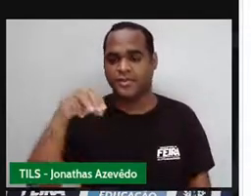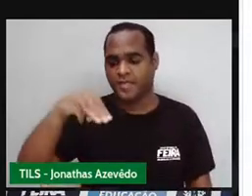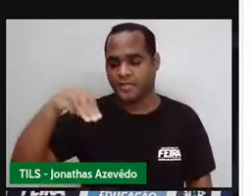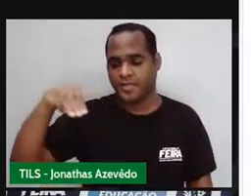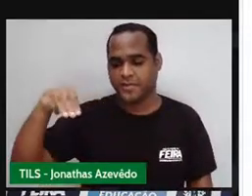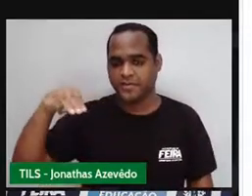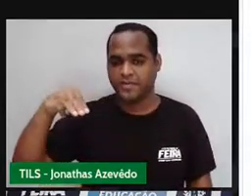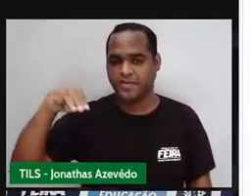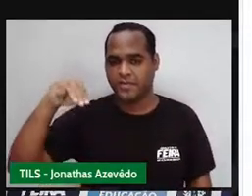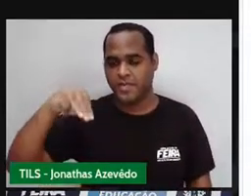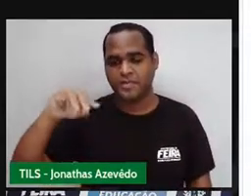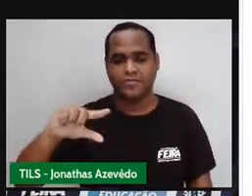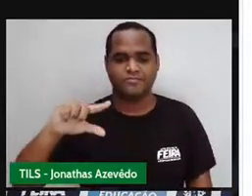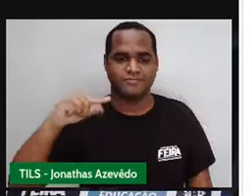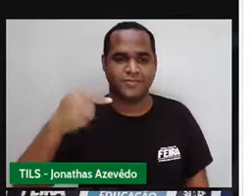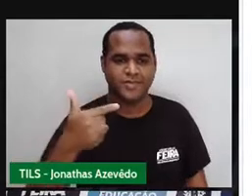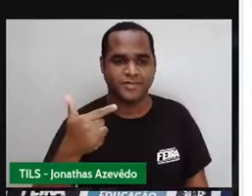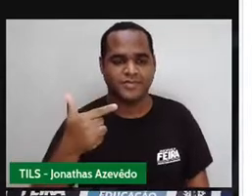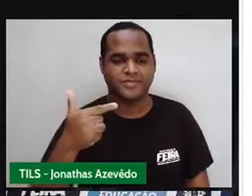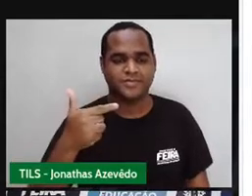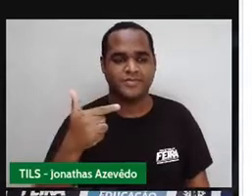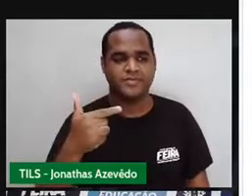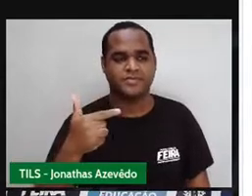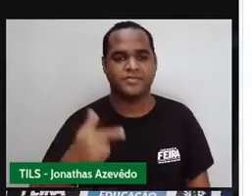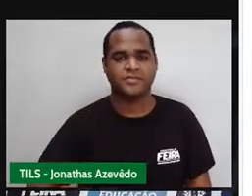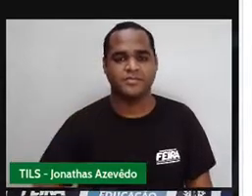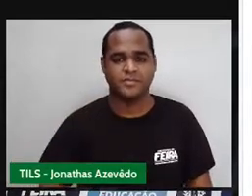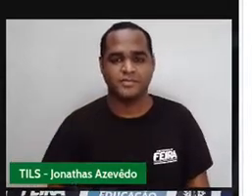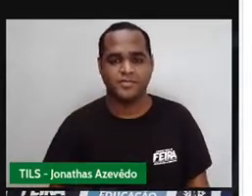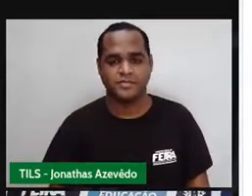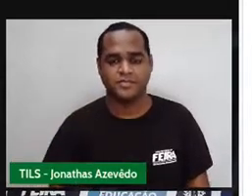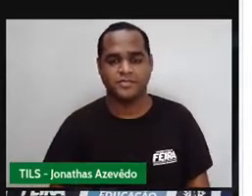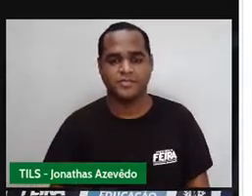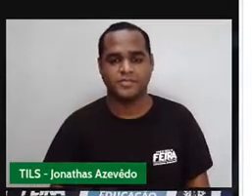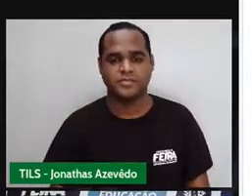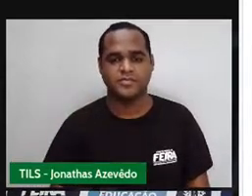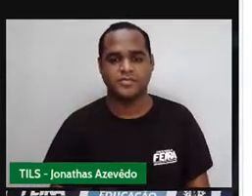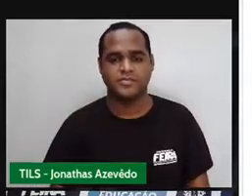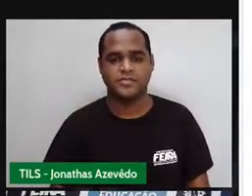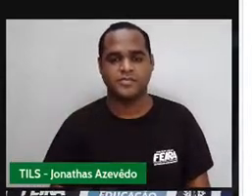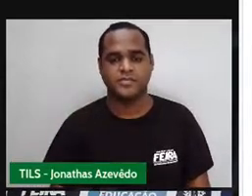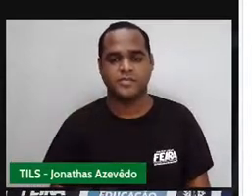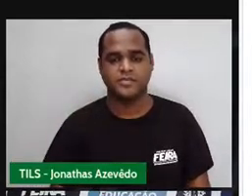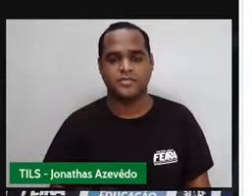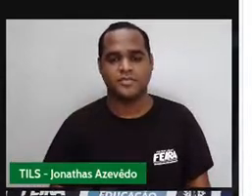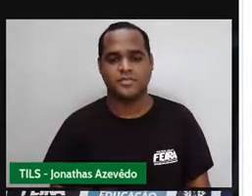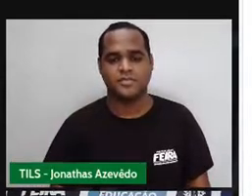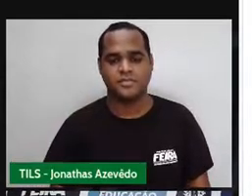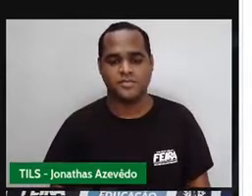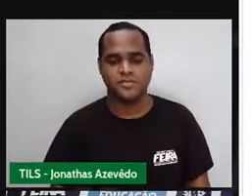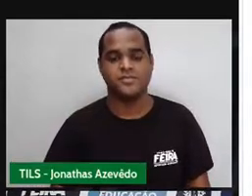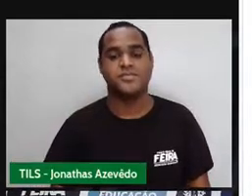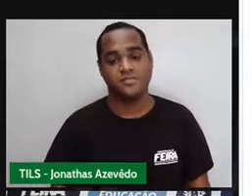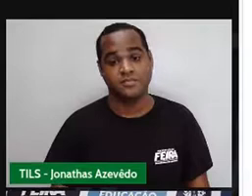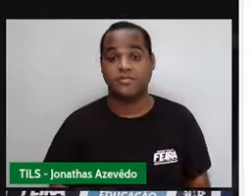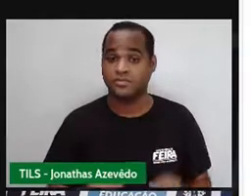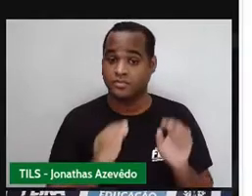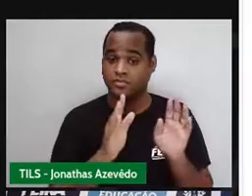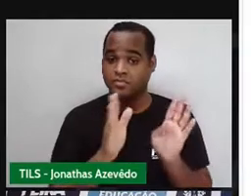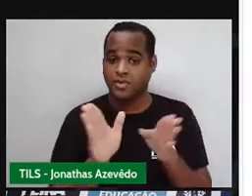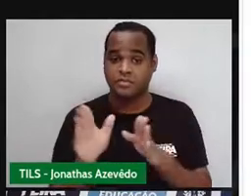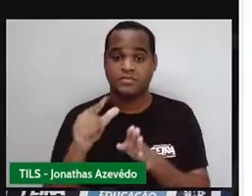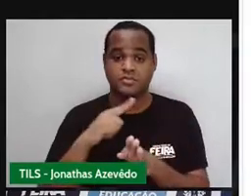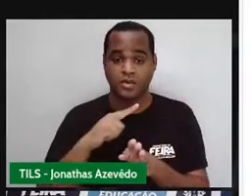x metros a gente já sabe que é metro quadrado E aí a gente já tem ali ó